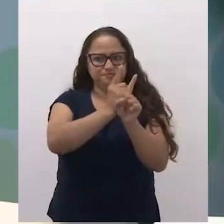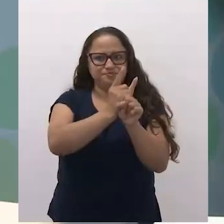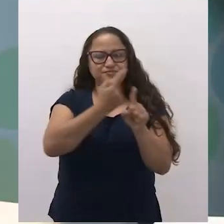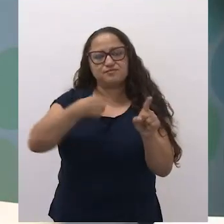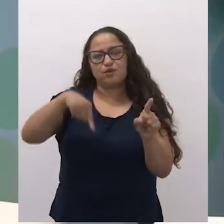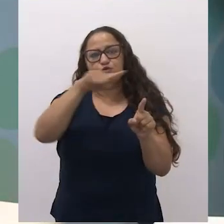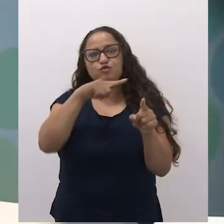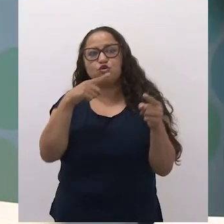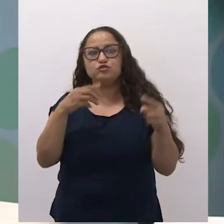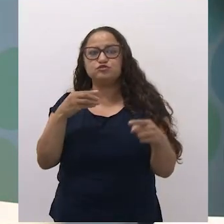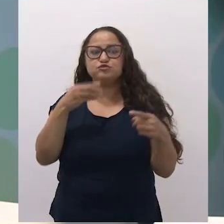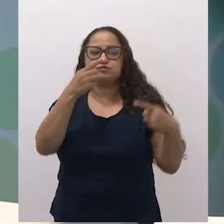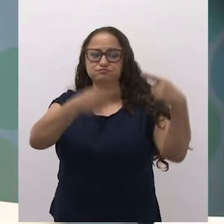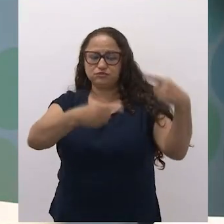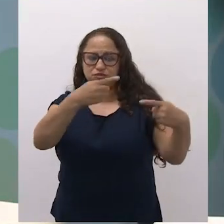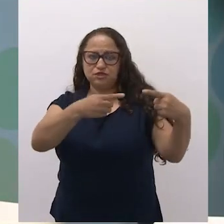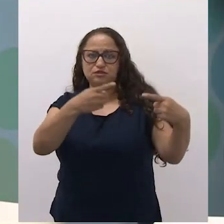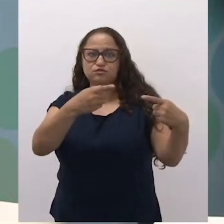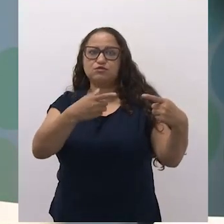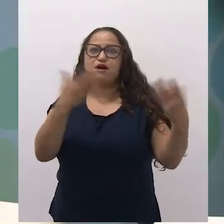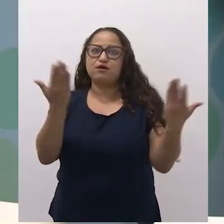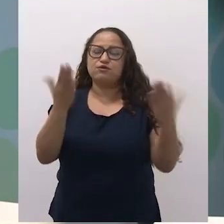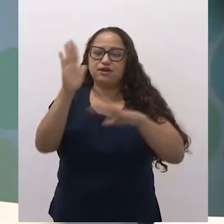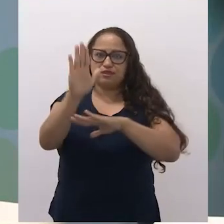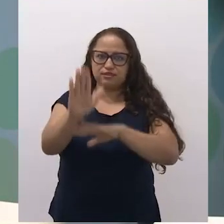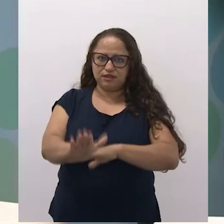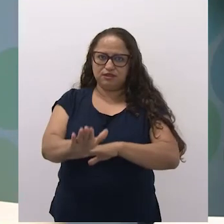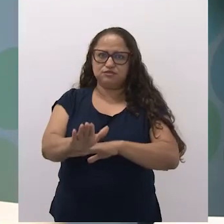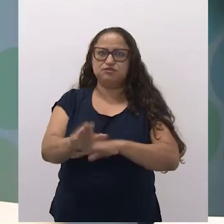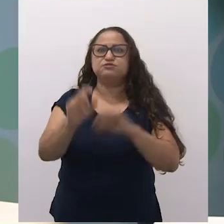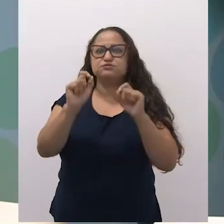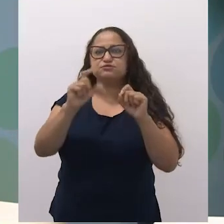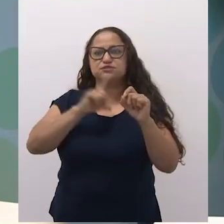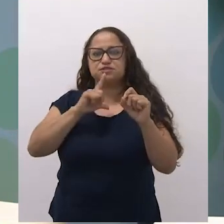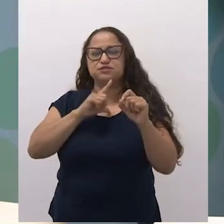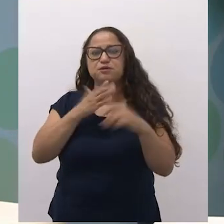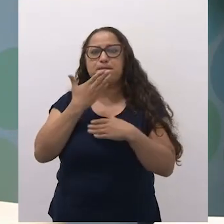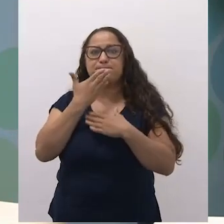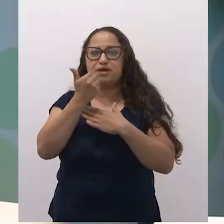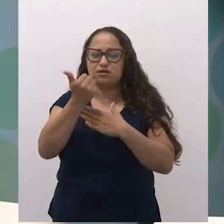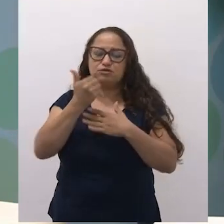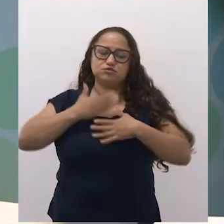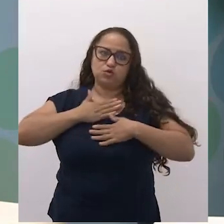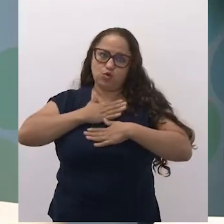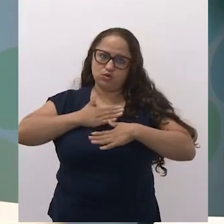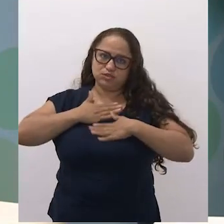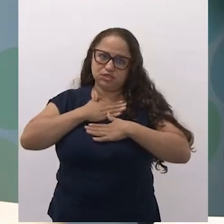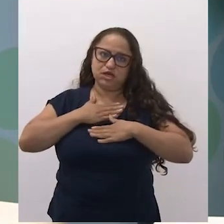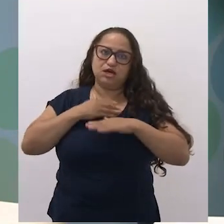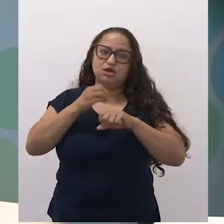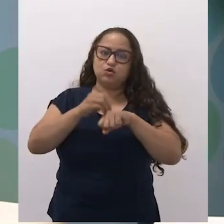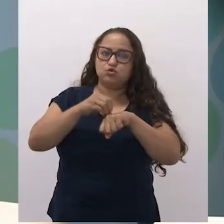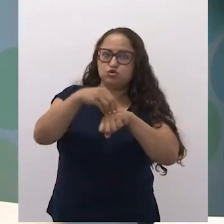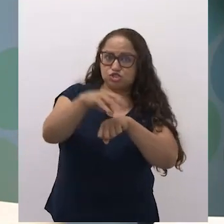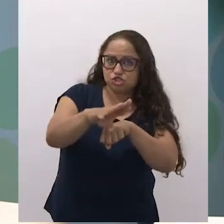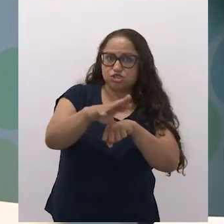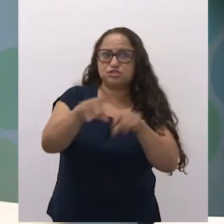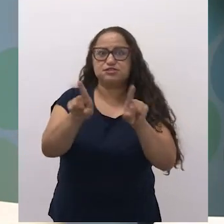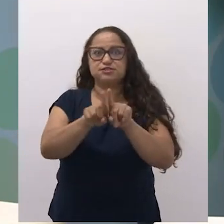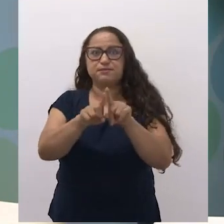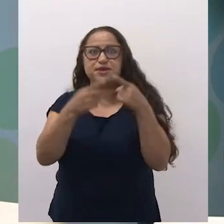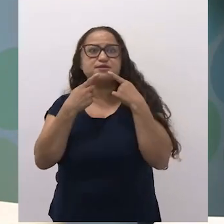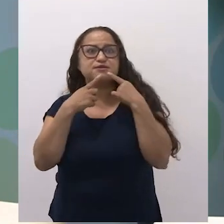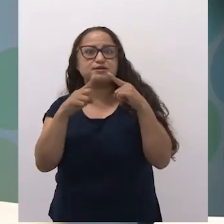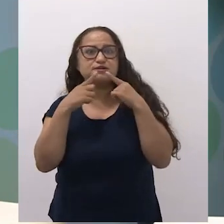nosso diálogo, né, vespertino, com as considerações do que vocês acharam, sugestões, críticas, elas também